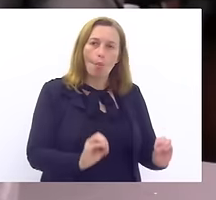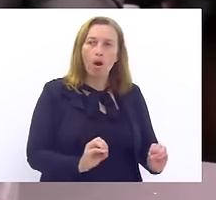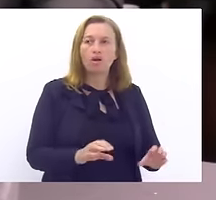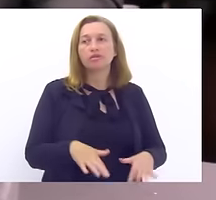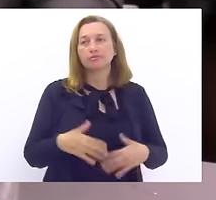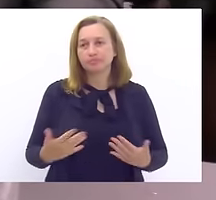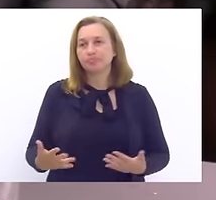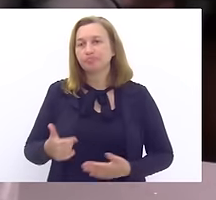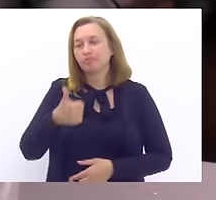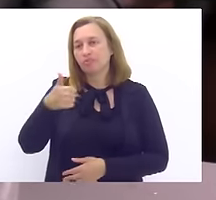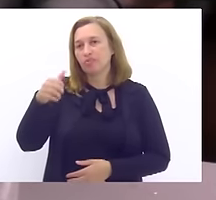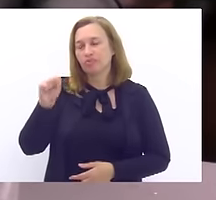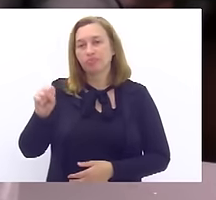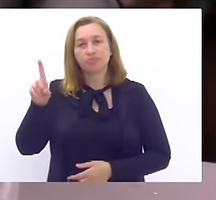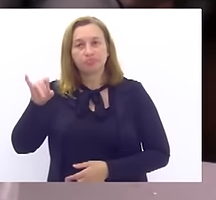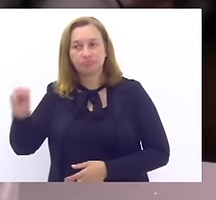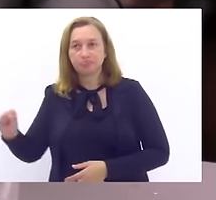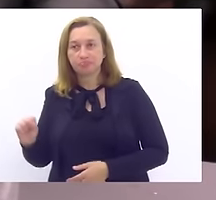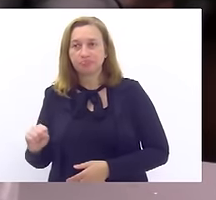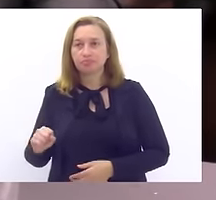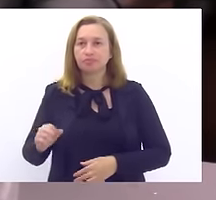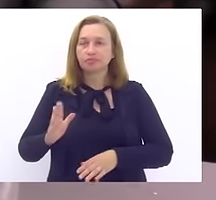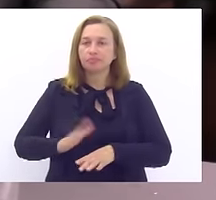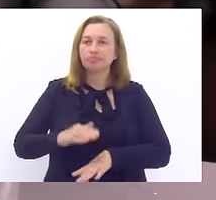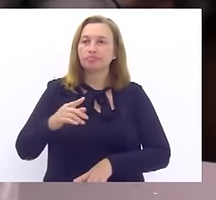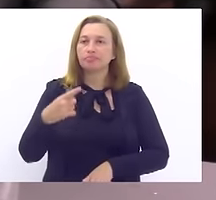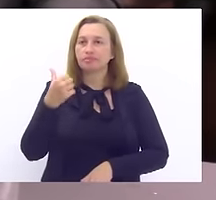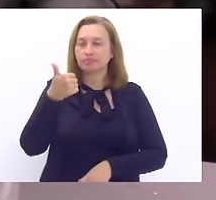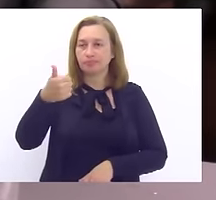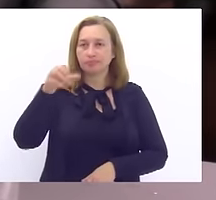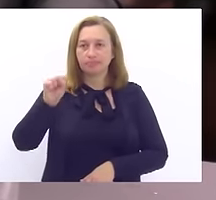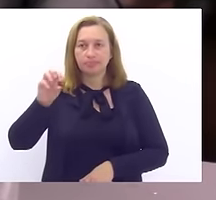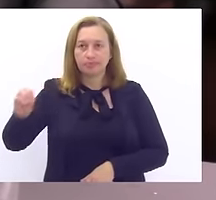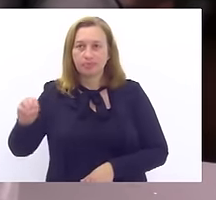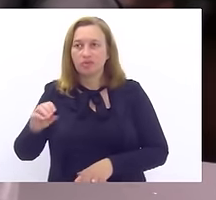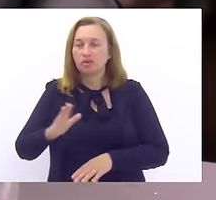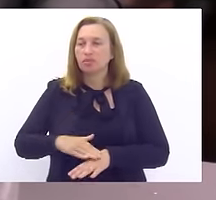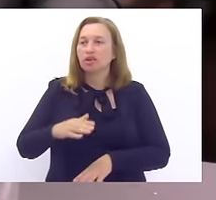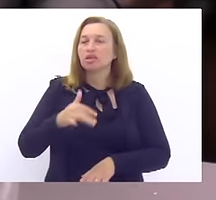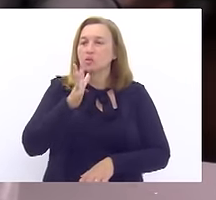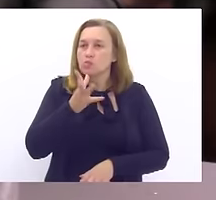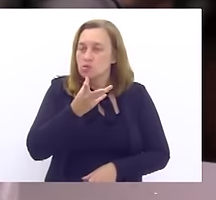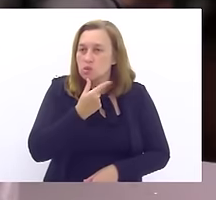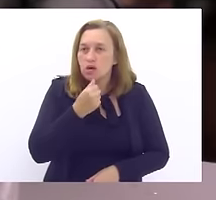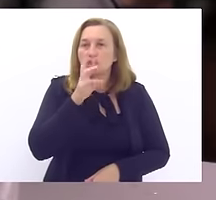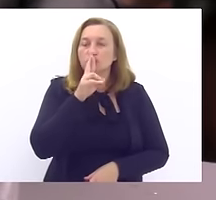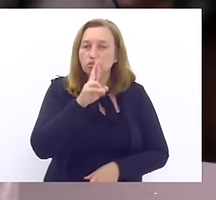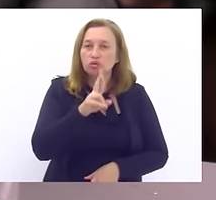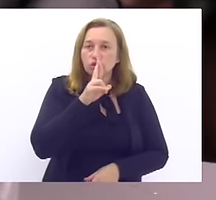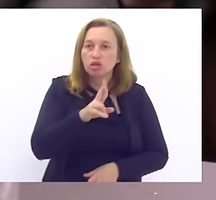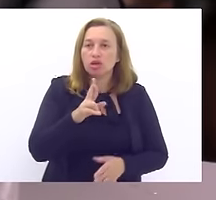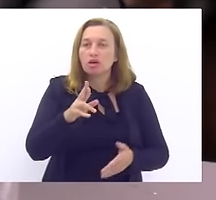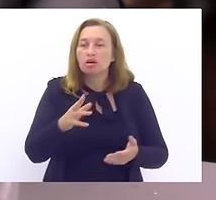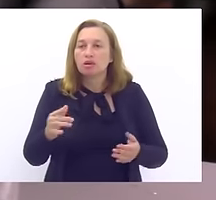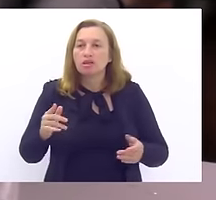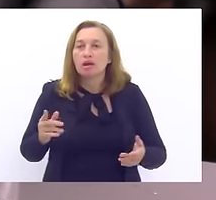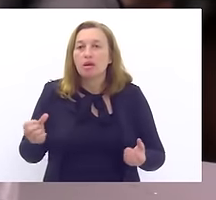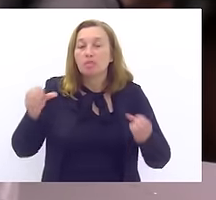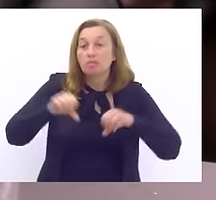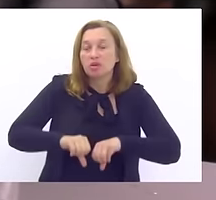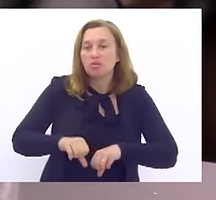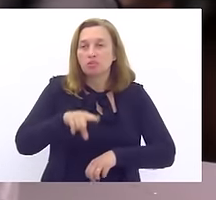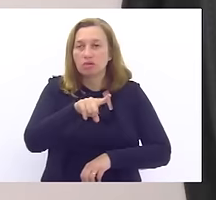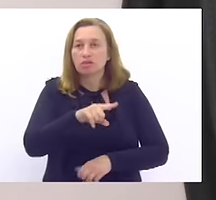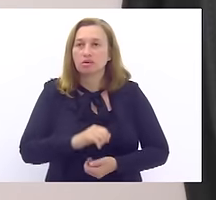são 180 dias da CPI prorrogava mais 180 Quanto mais demorar a responder quanto mais enganar a gente mas nós vamos postergar